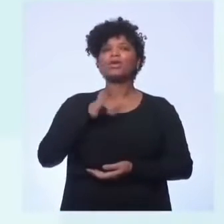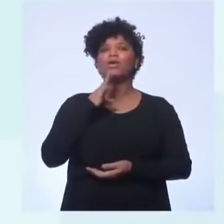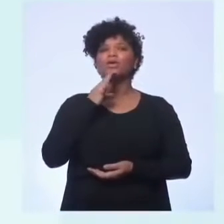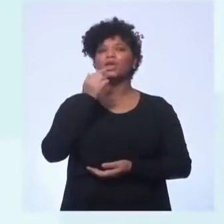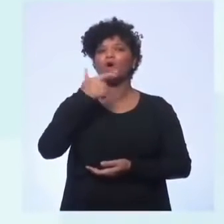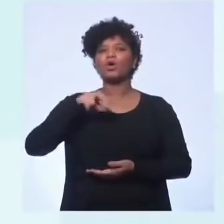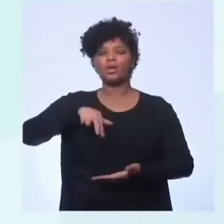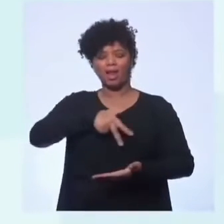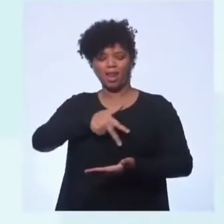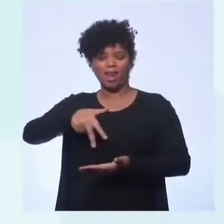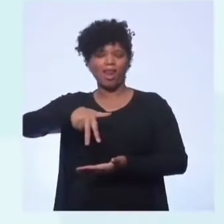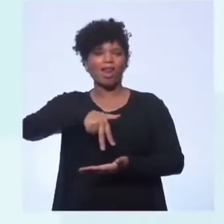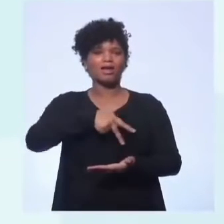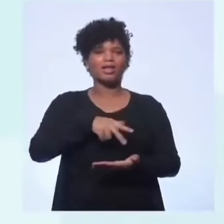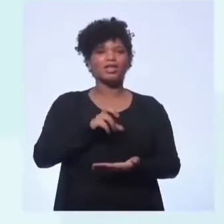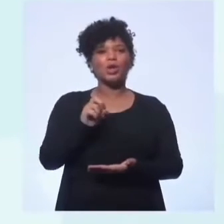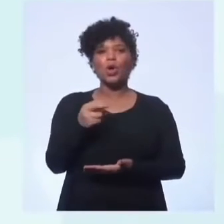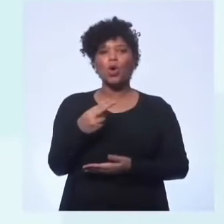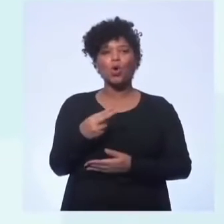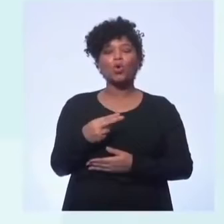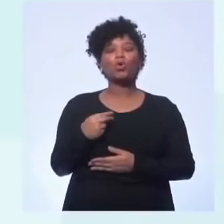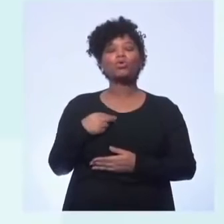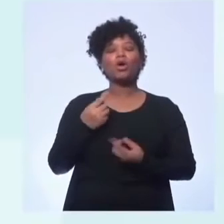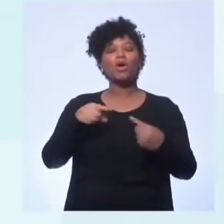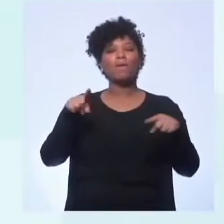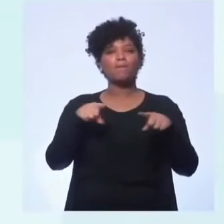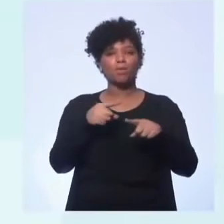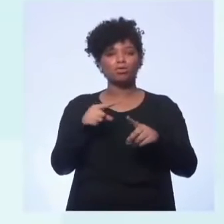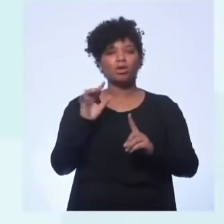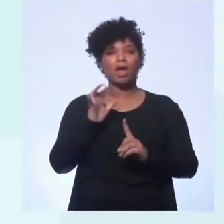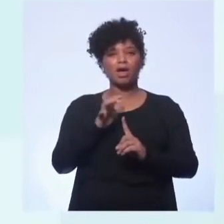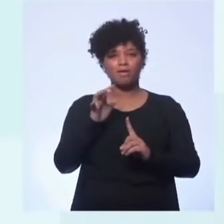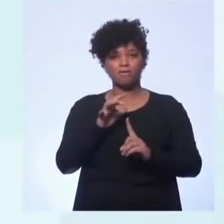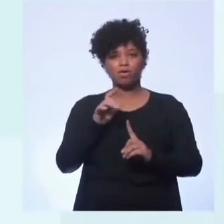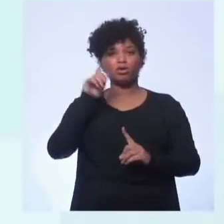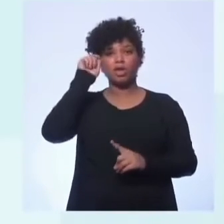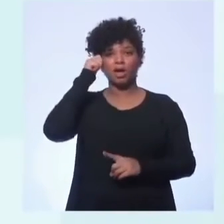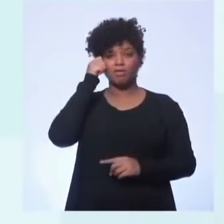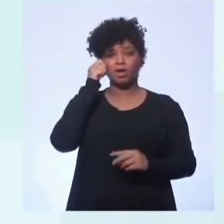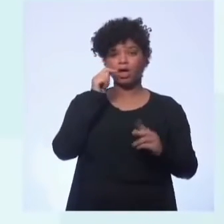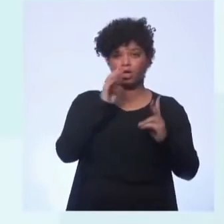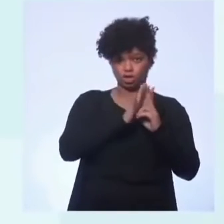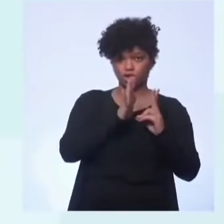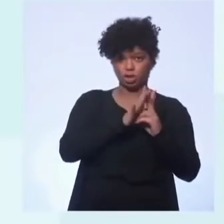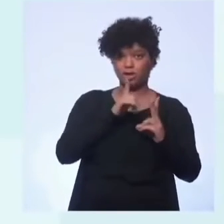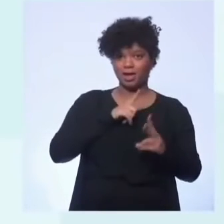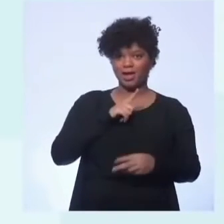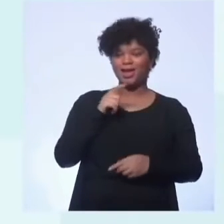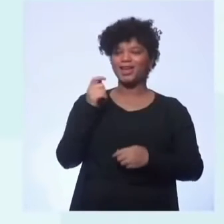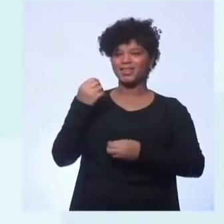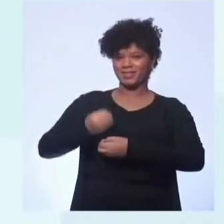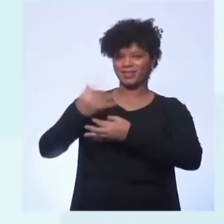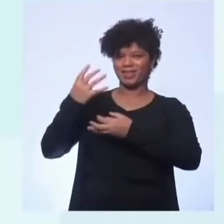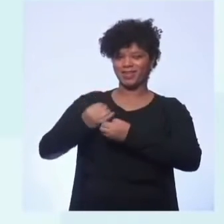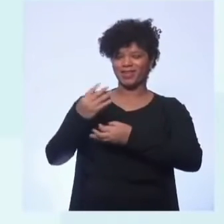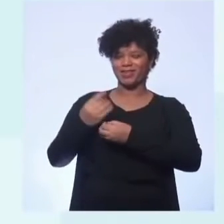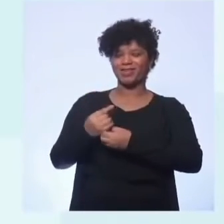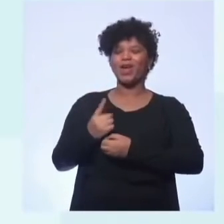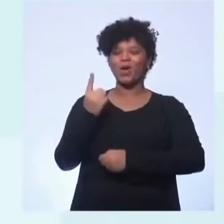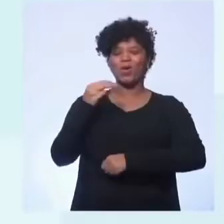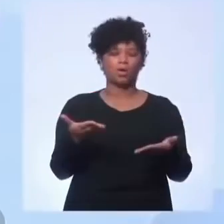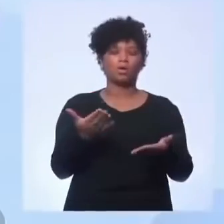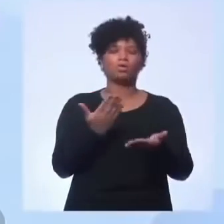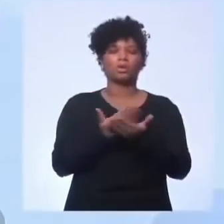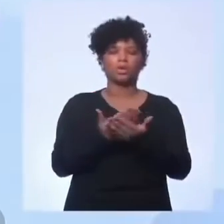outras danças ou músicas com influência africana e indígena? Escreva aí no chat, daqui 1 minuto e meio a